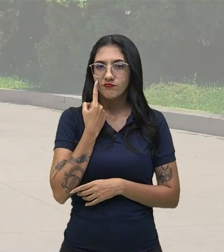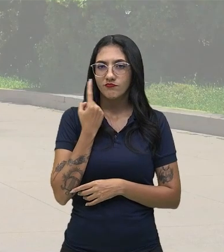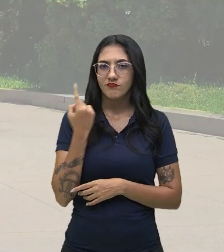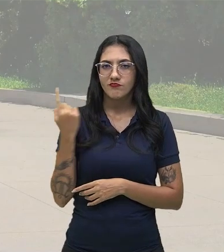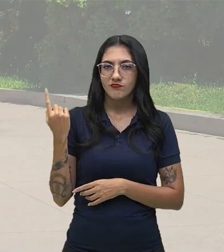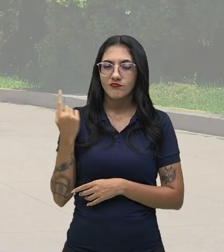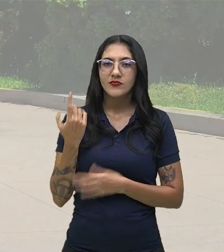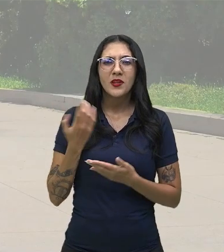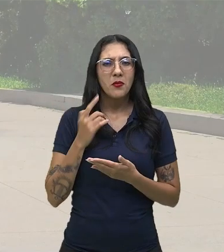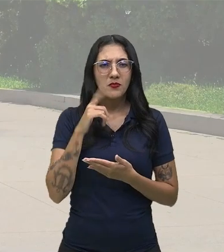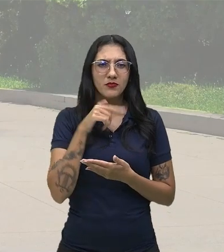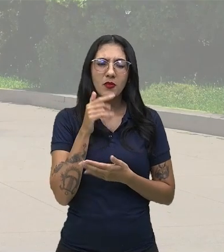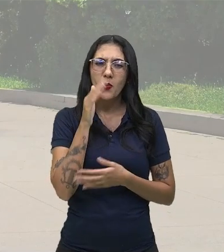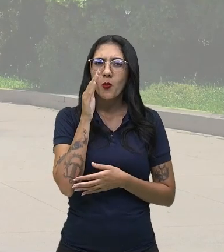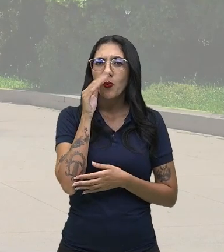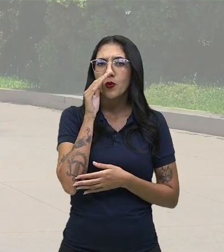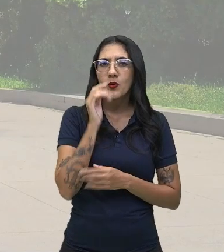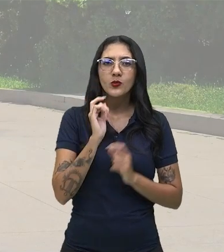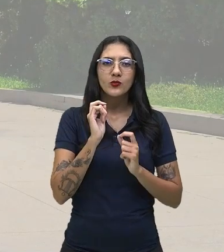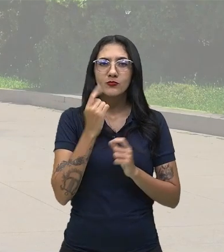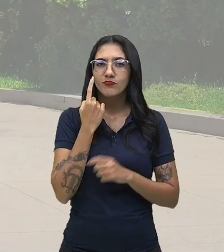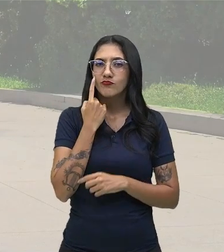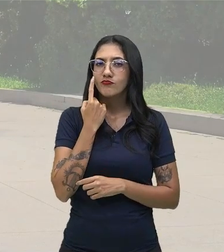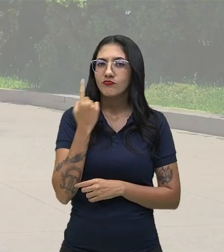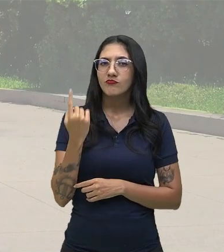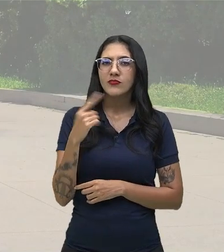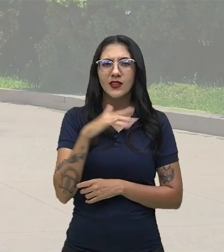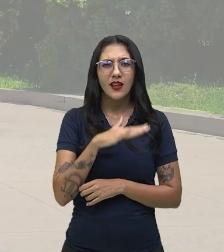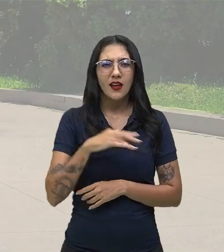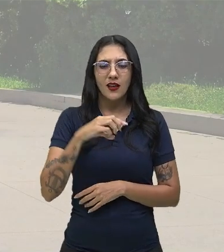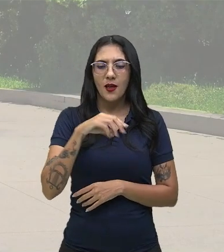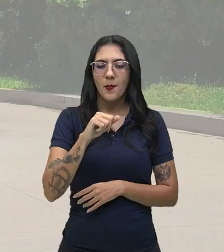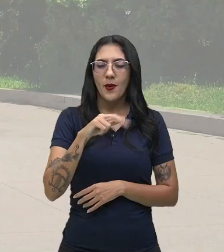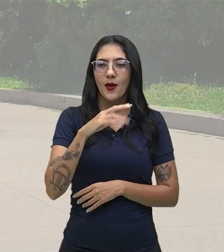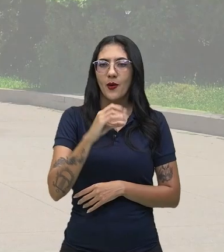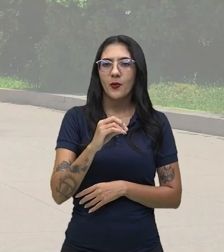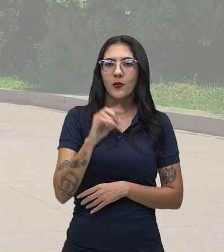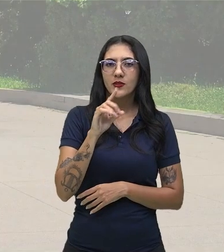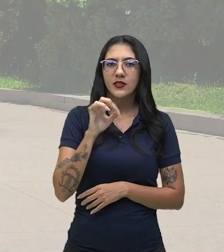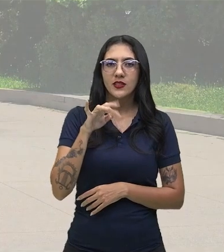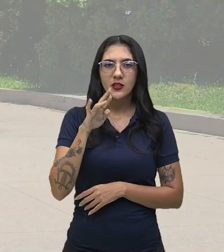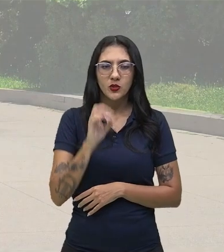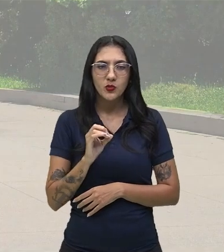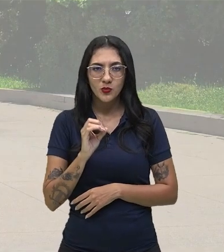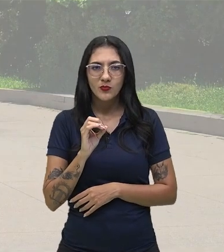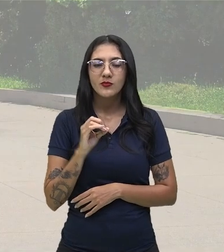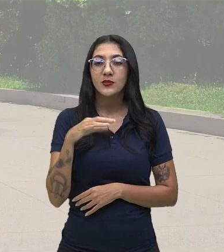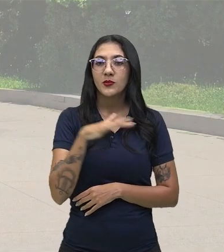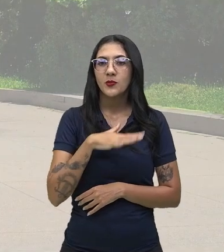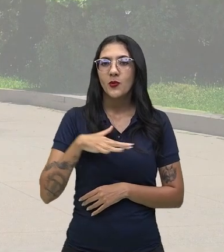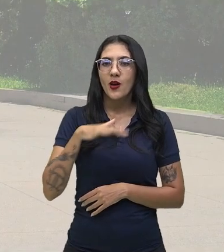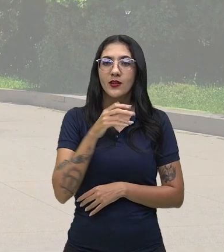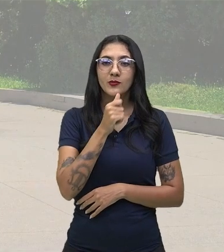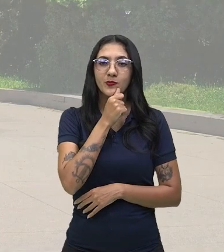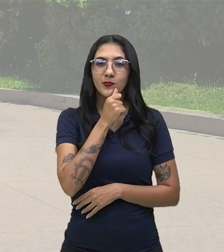bem curioso, né? Que é o Marco Zero, que fica lá em Macapá, no